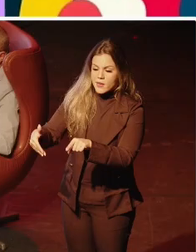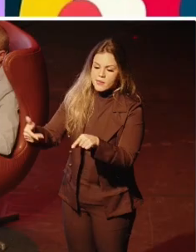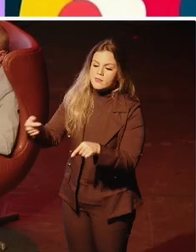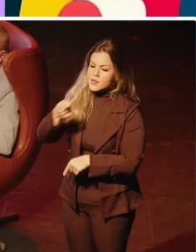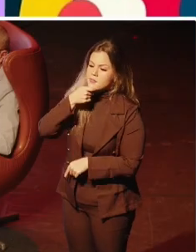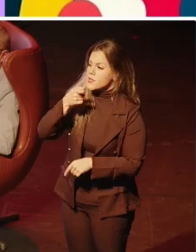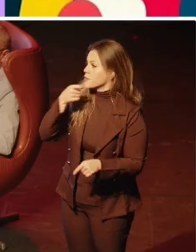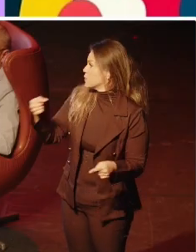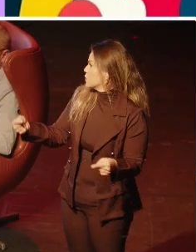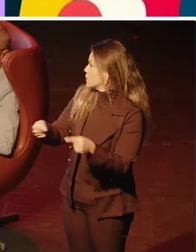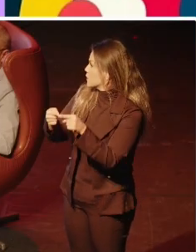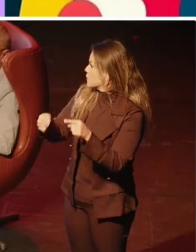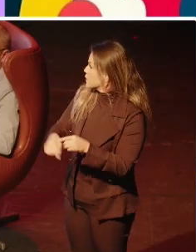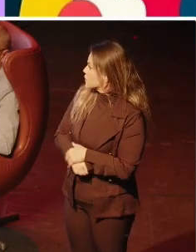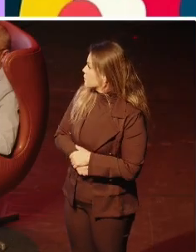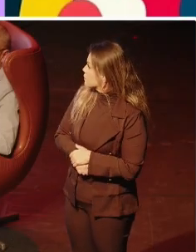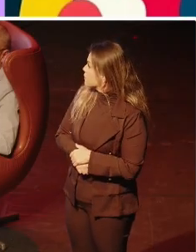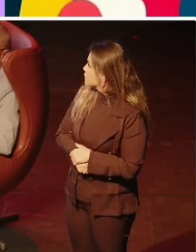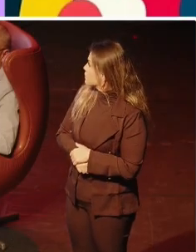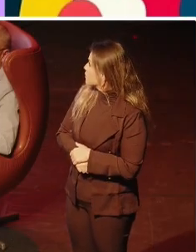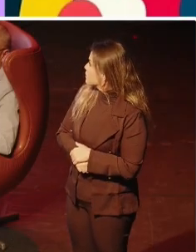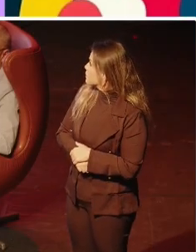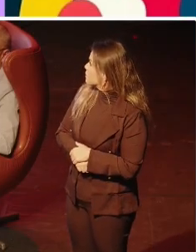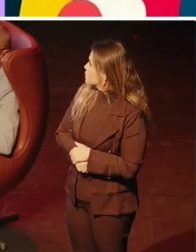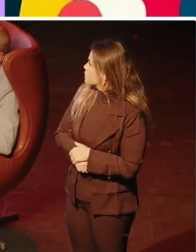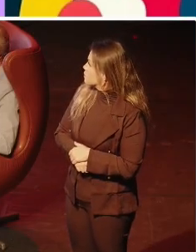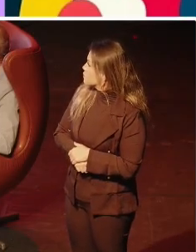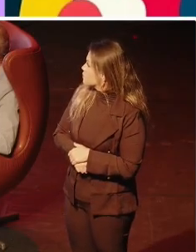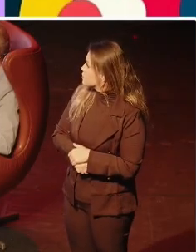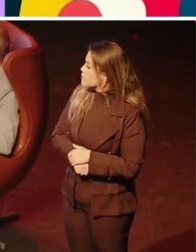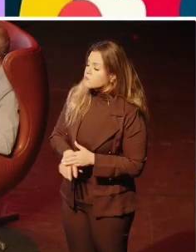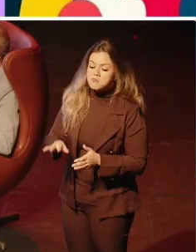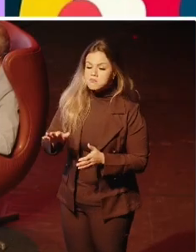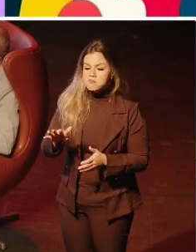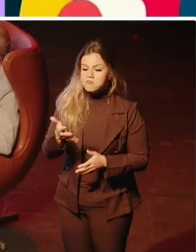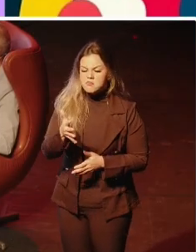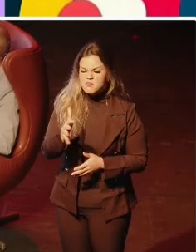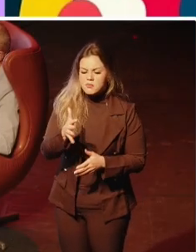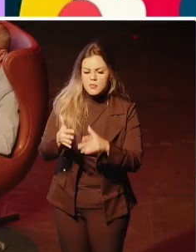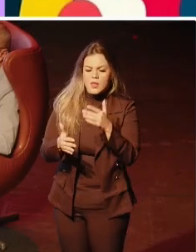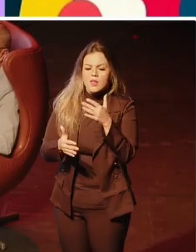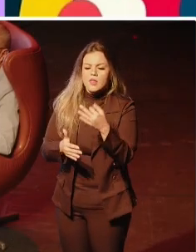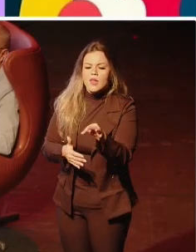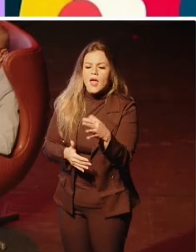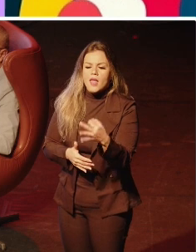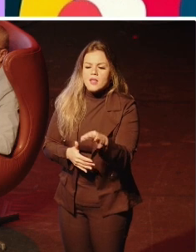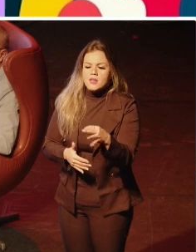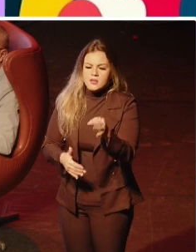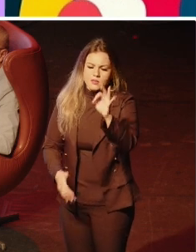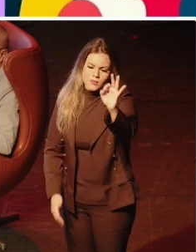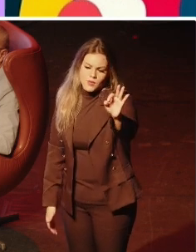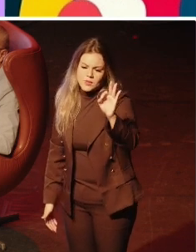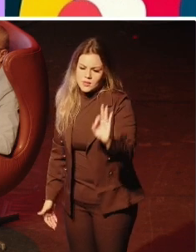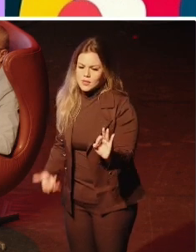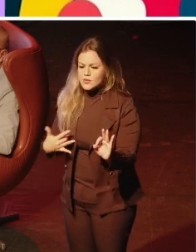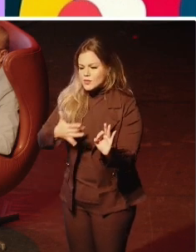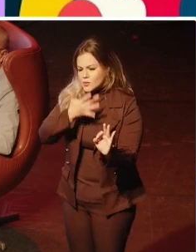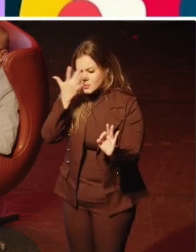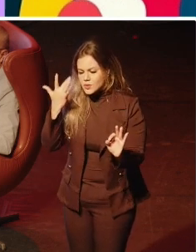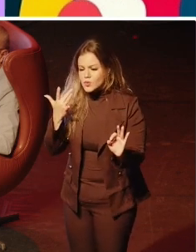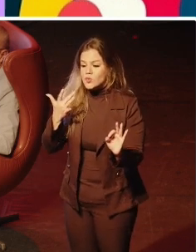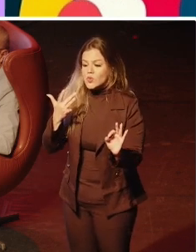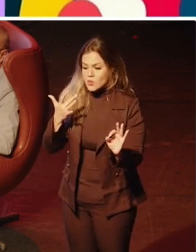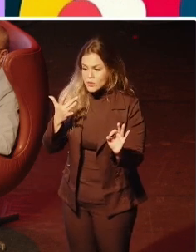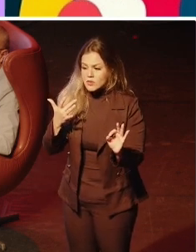tomar essa medicação. Na maior parte das vezes, só 10% de quem